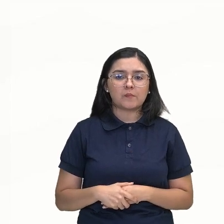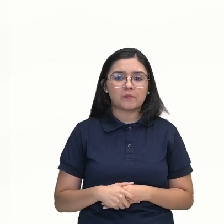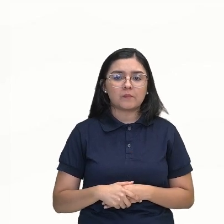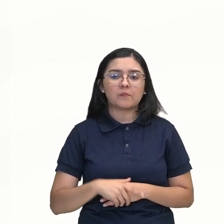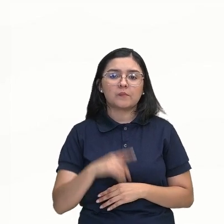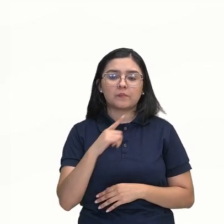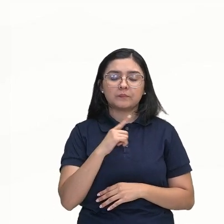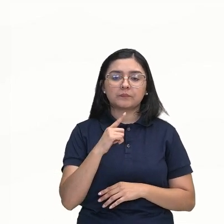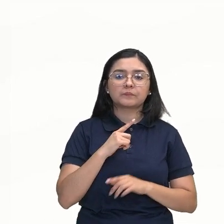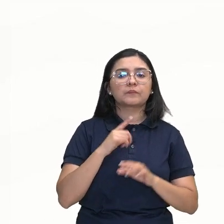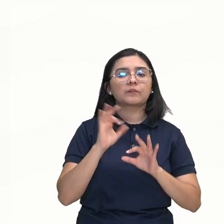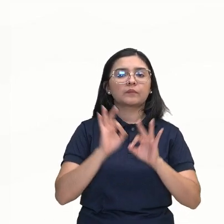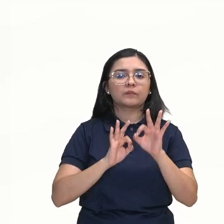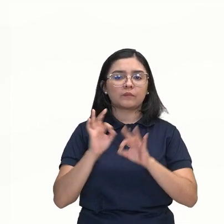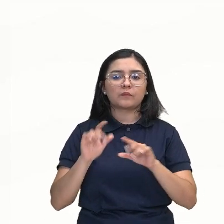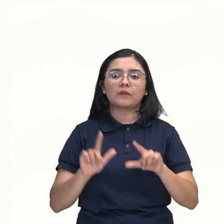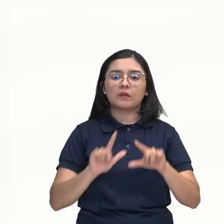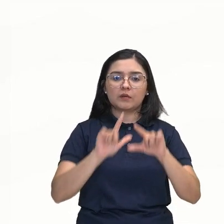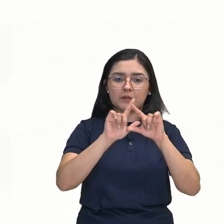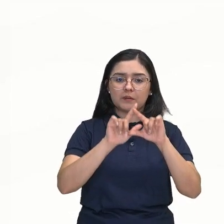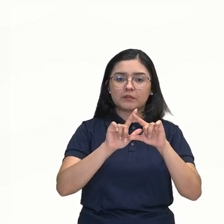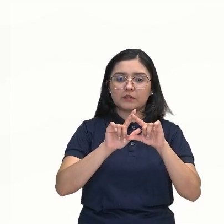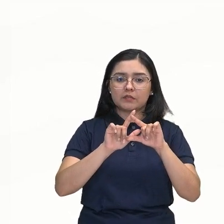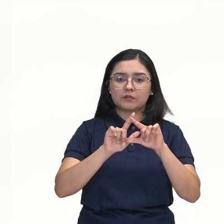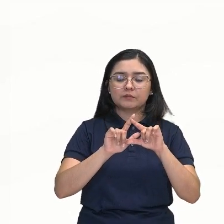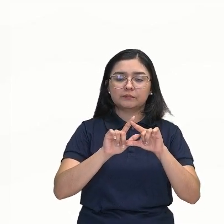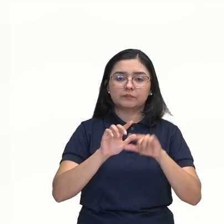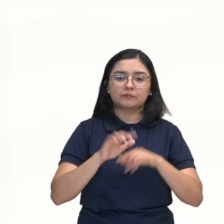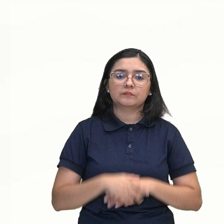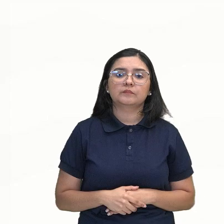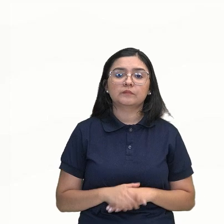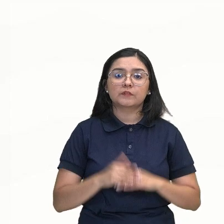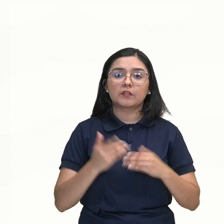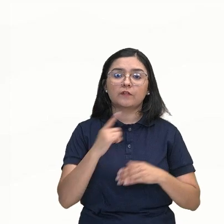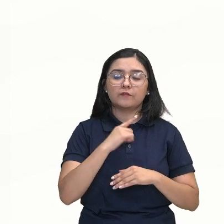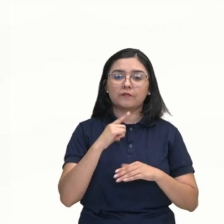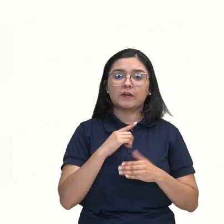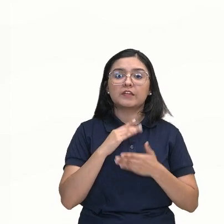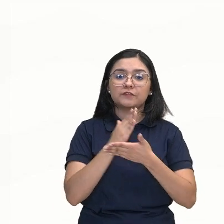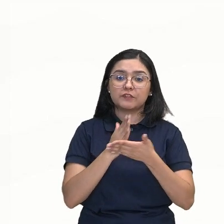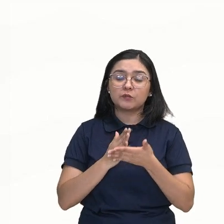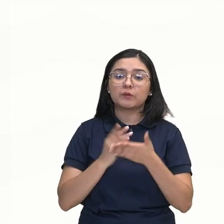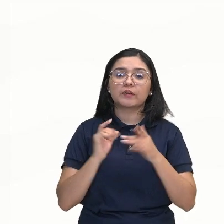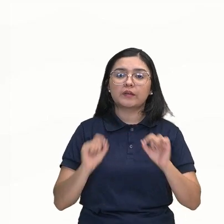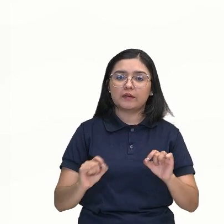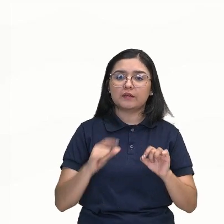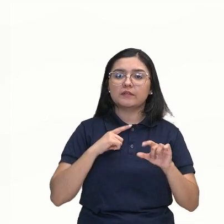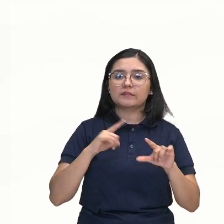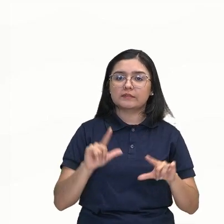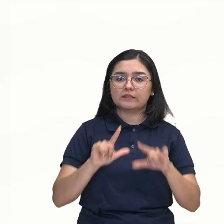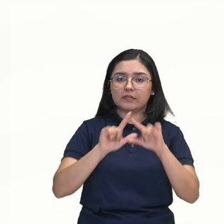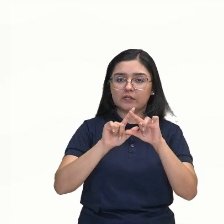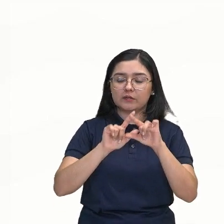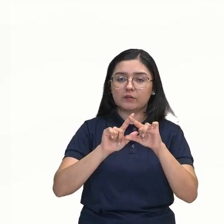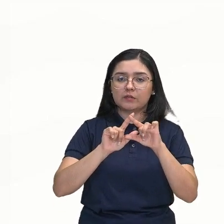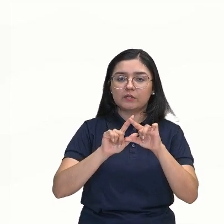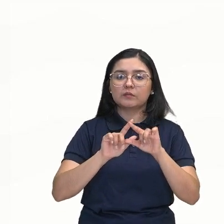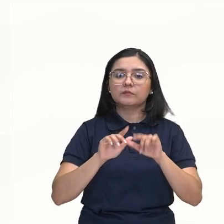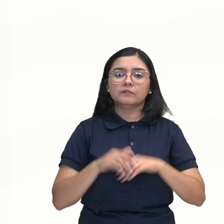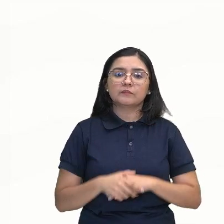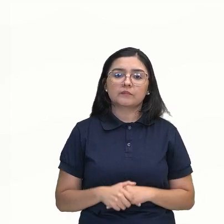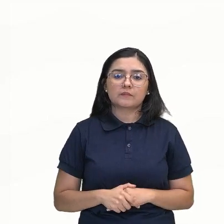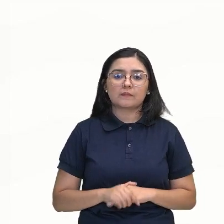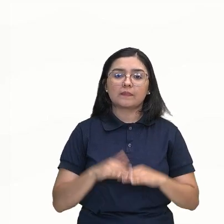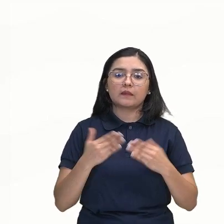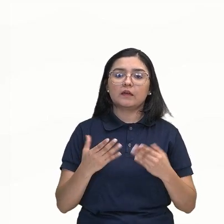triângulos. Então, vamos aí dividir o nosso pentágono em triângulos, uma vez que a soma